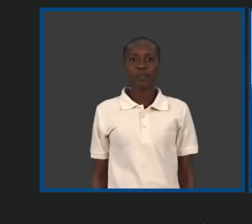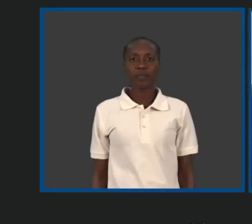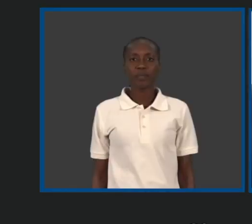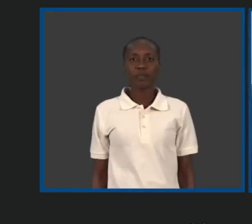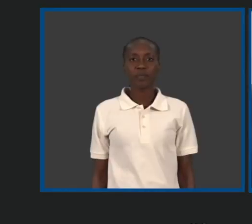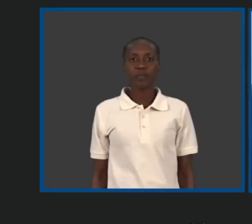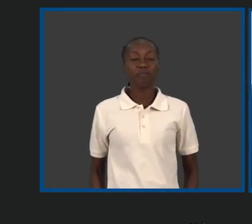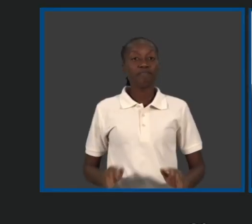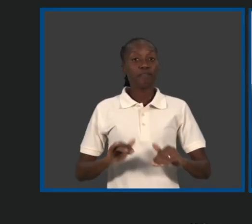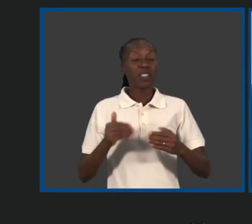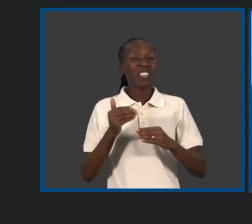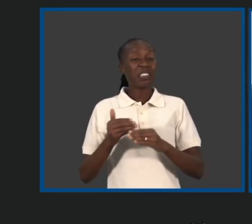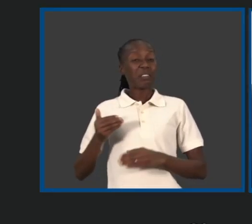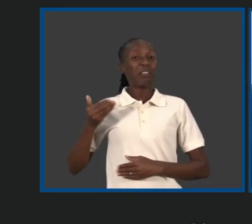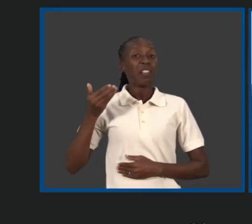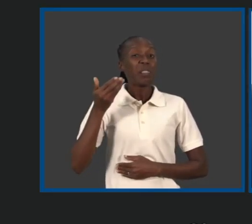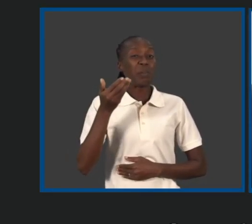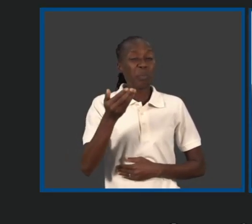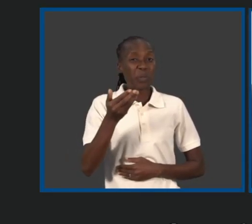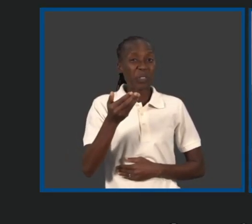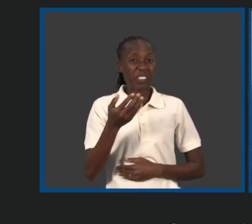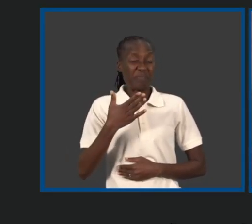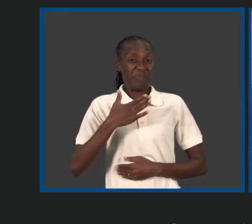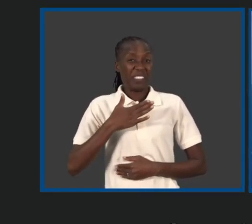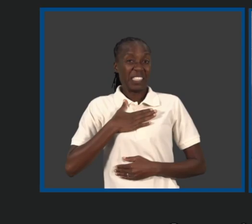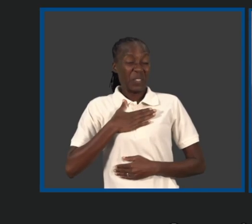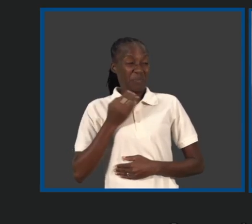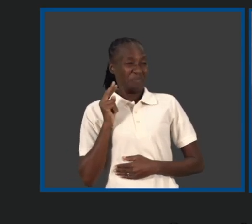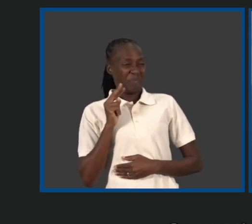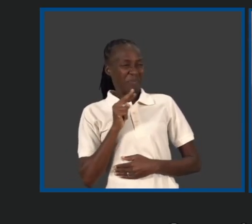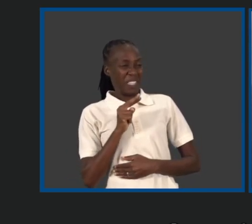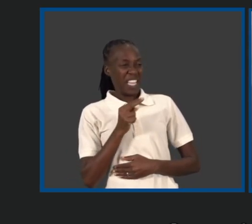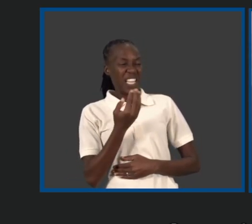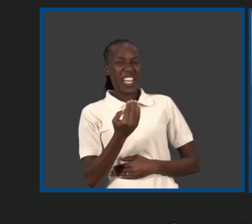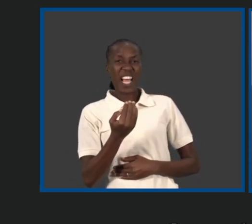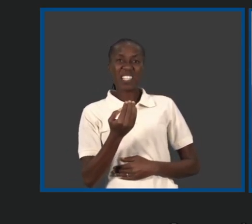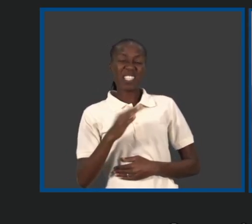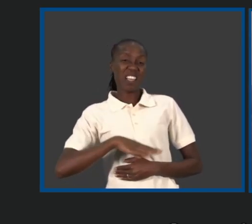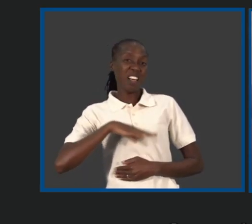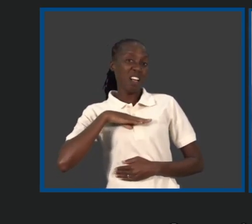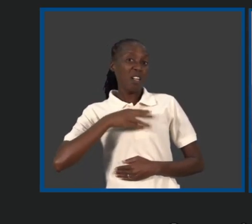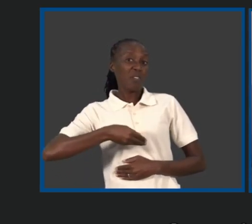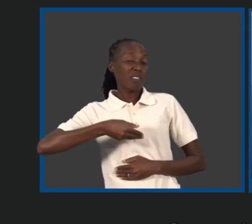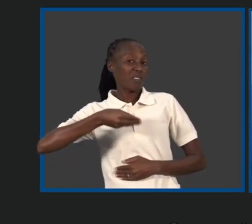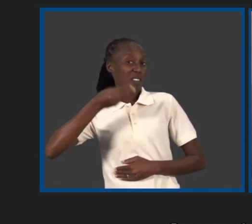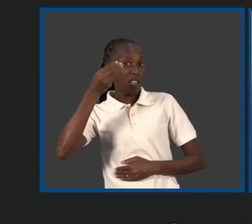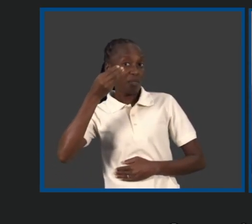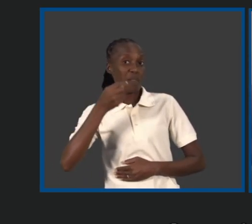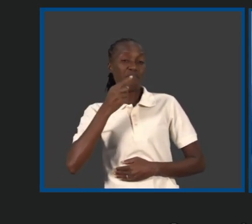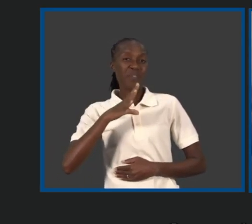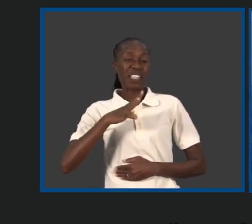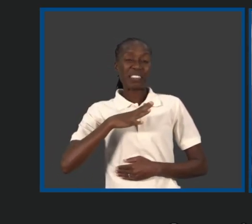só que de lá para cá chegou um tempo e eu já não consegui mais. Como vocês veem a idade dela, não é fácil. Corre, corre dos